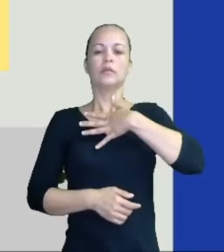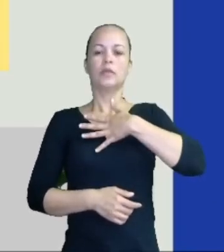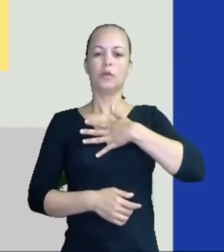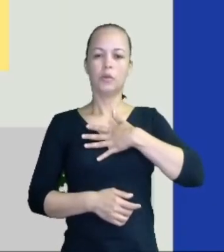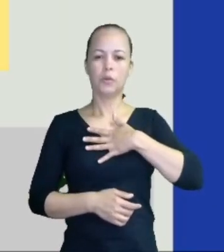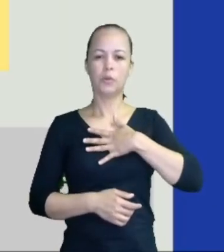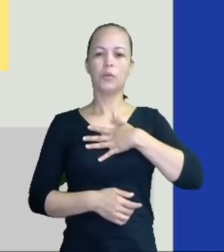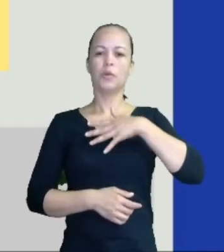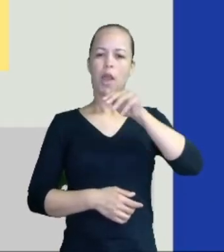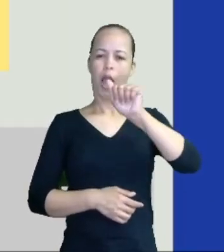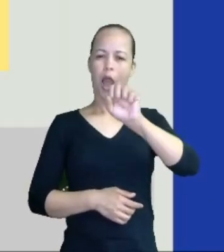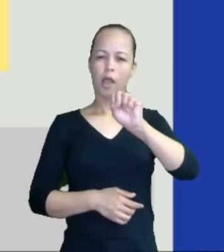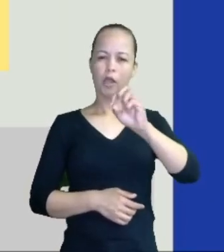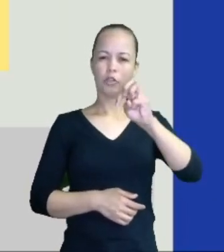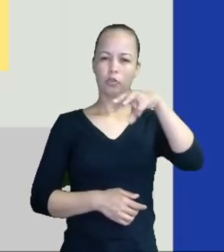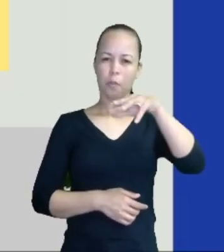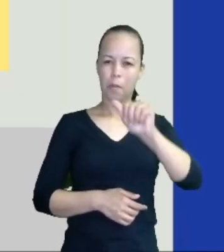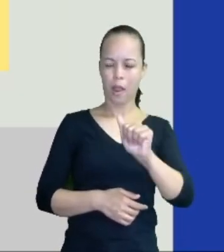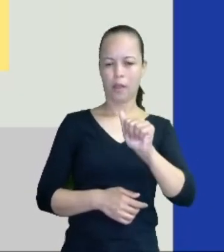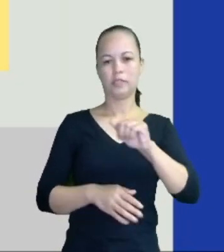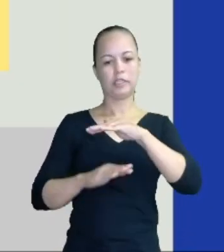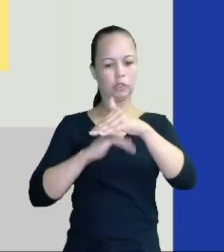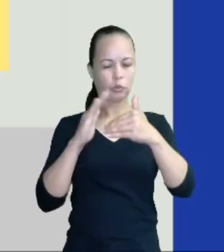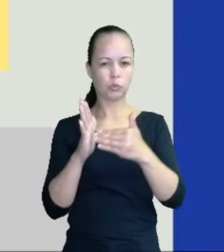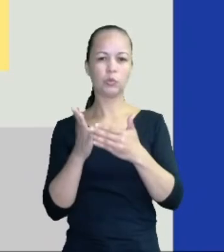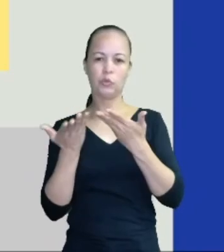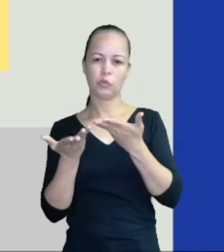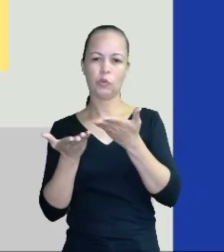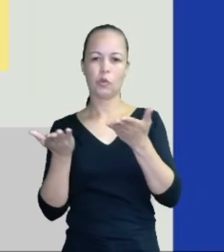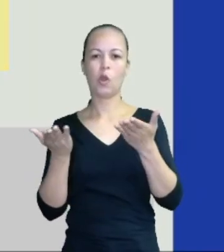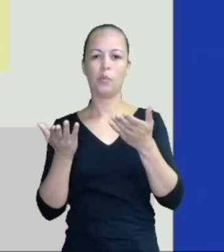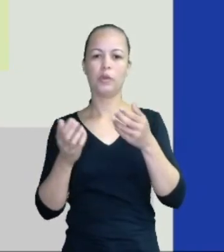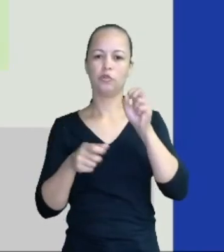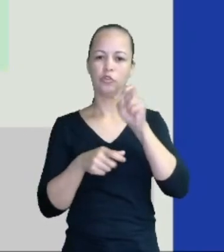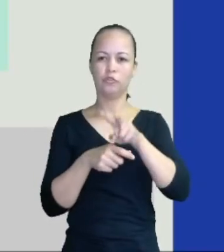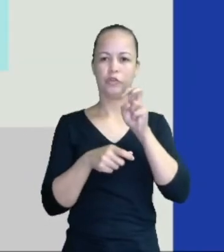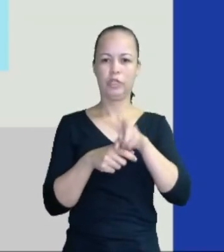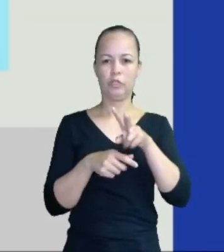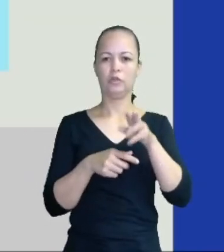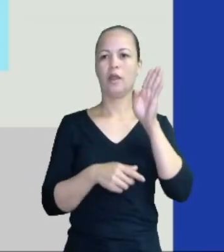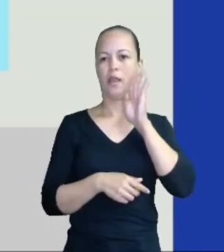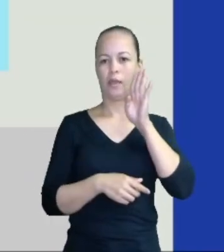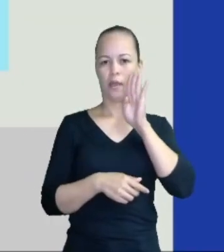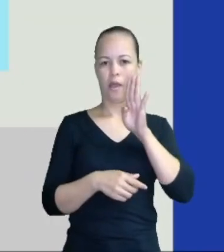todos os anos. Isso é tudo sobre os vírus. Legal, né?